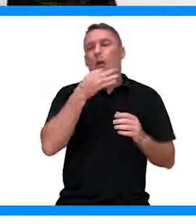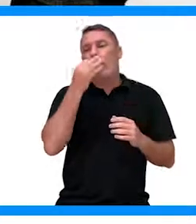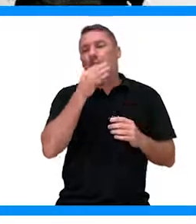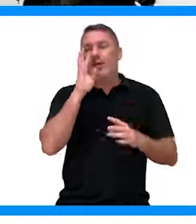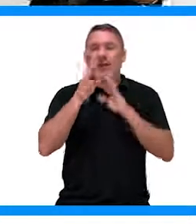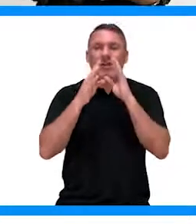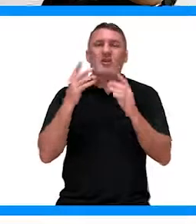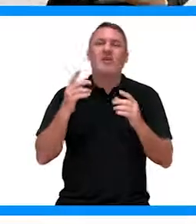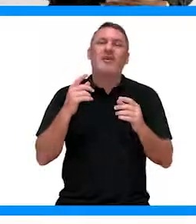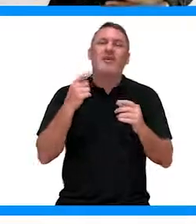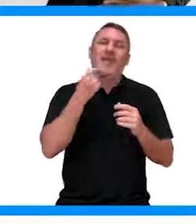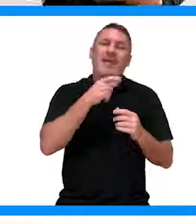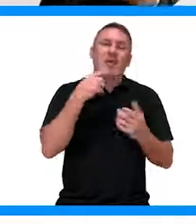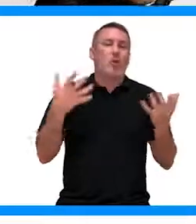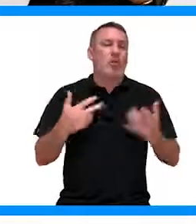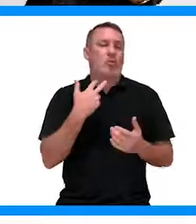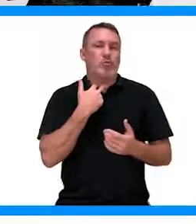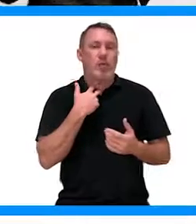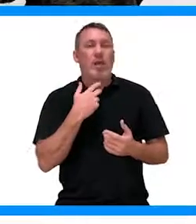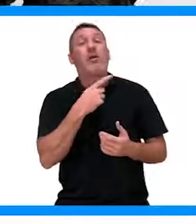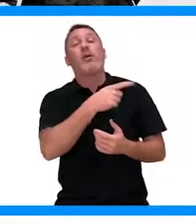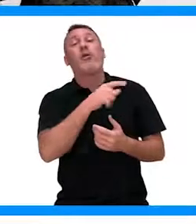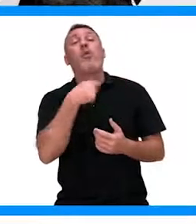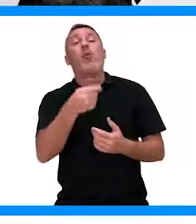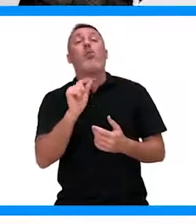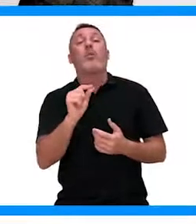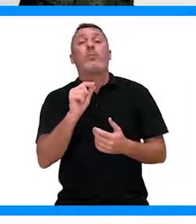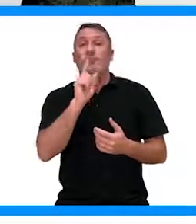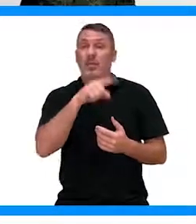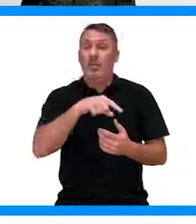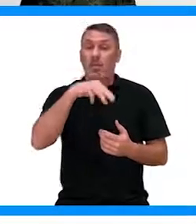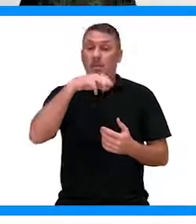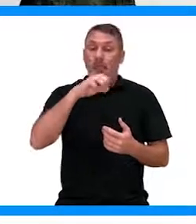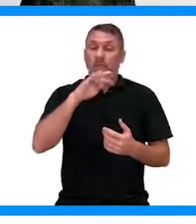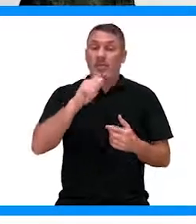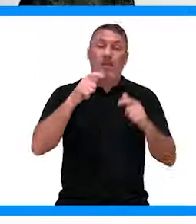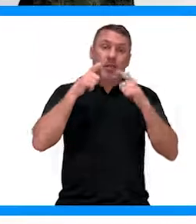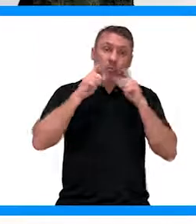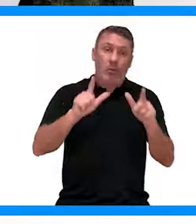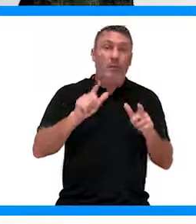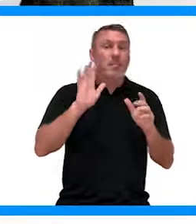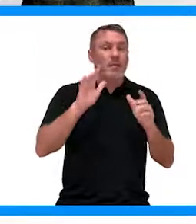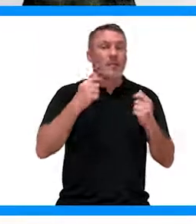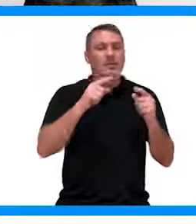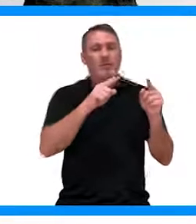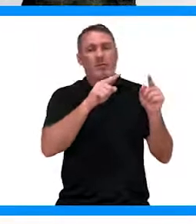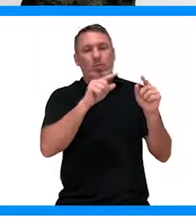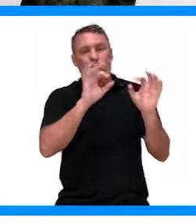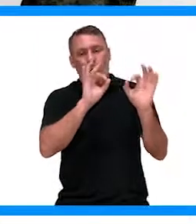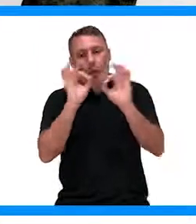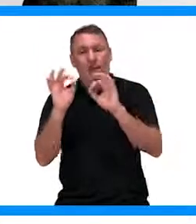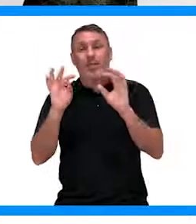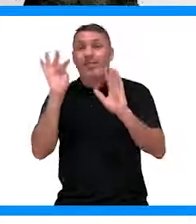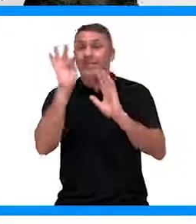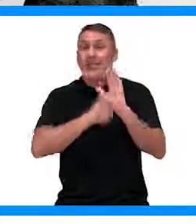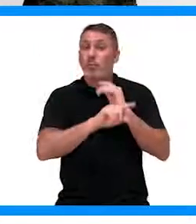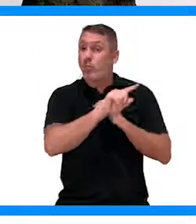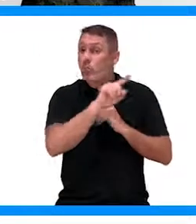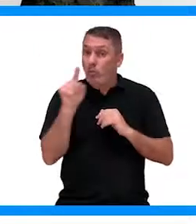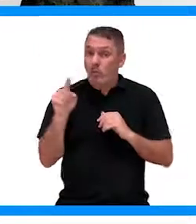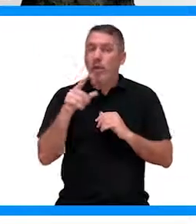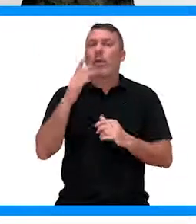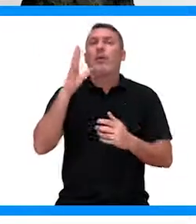hoje, se a gente for só focar aqui, a gente vai ver que é a metalinguagem. Mas aí a gente precisa observar o texto